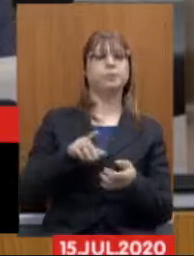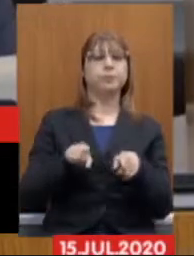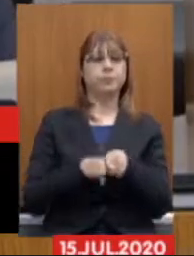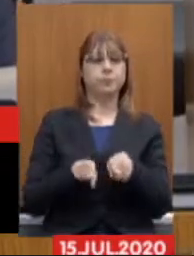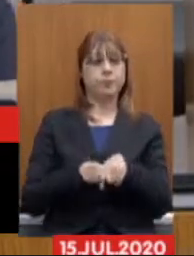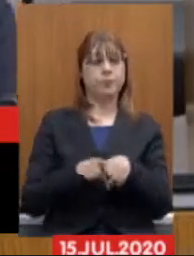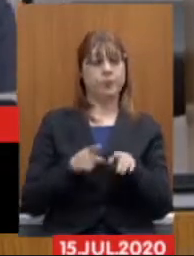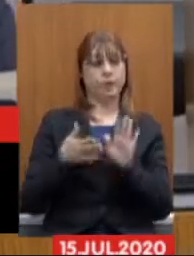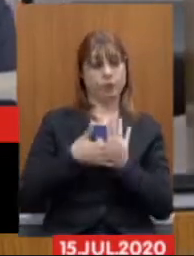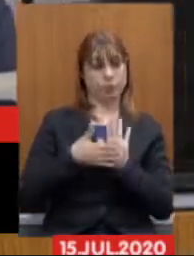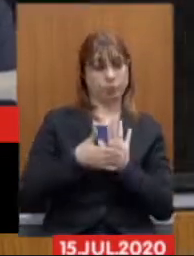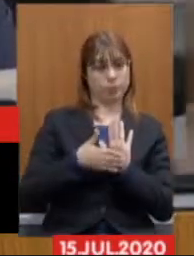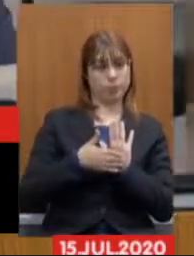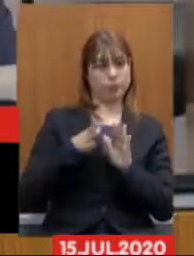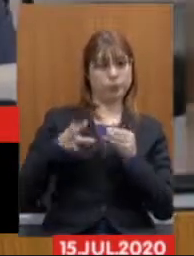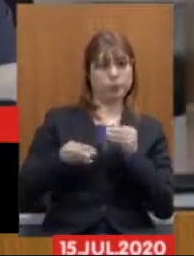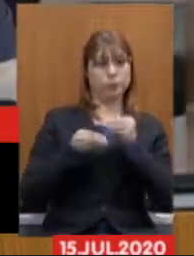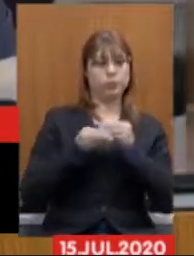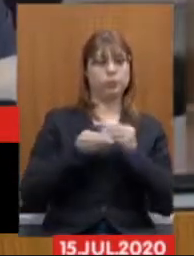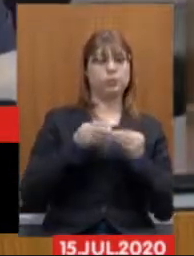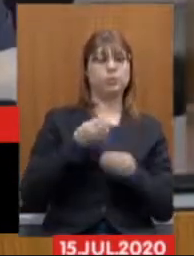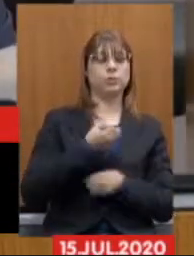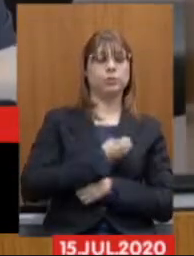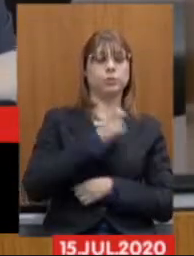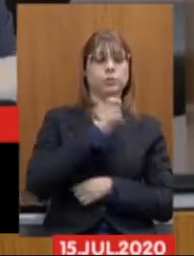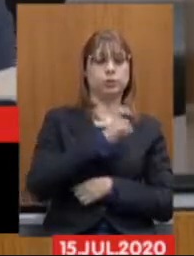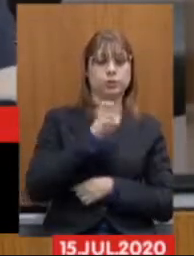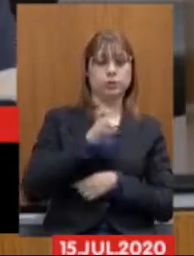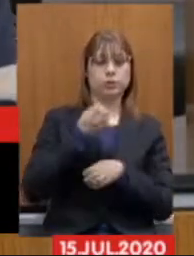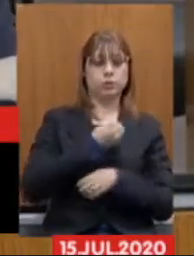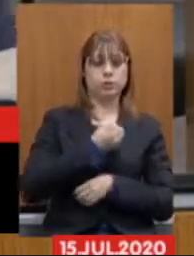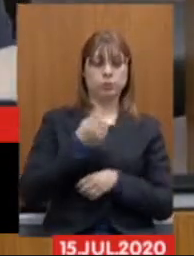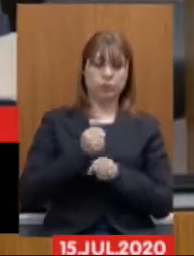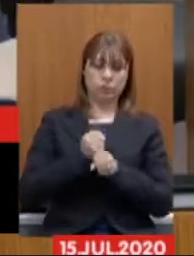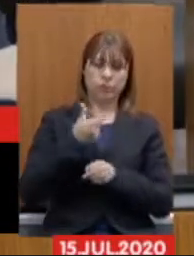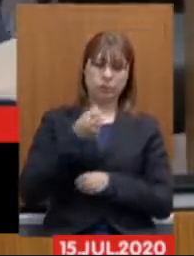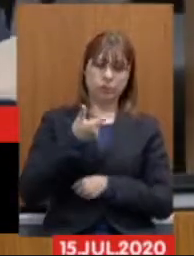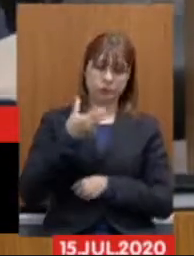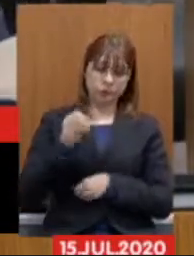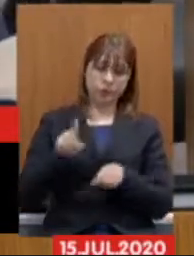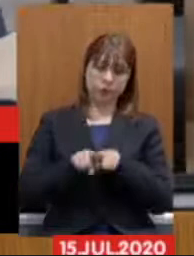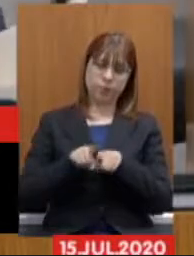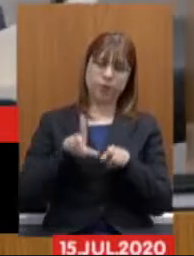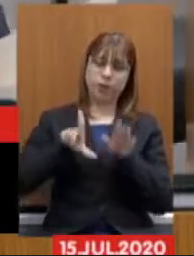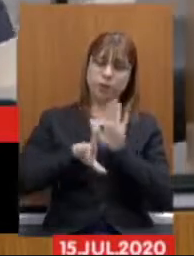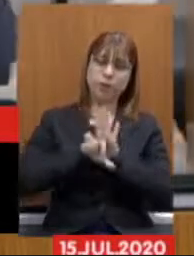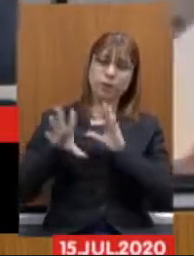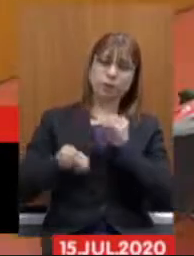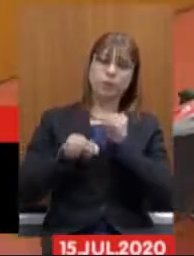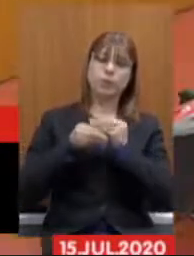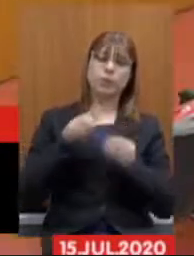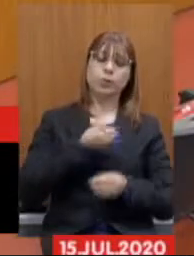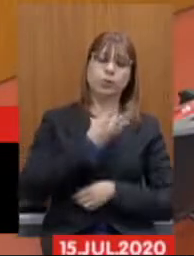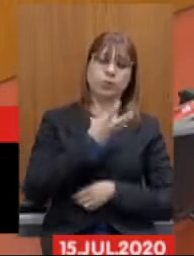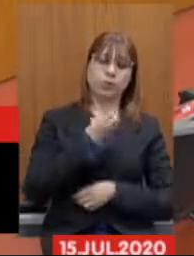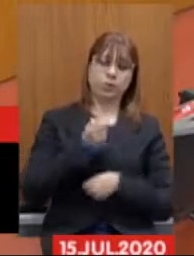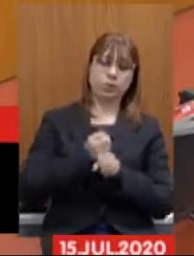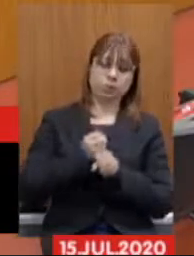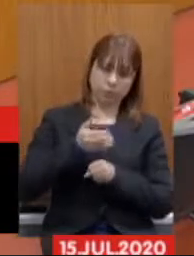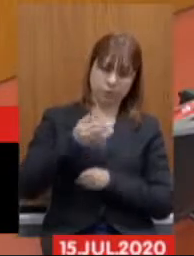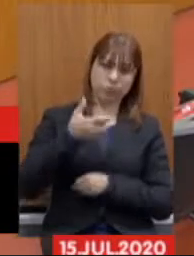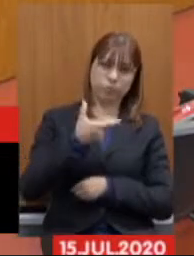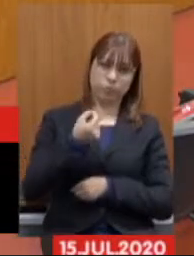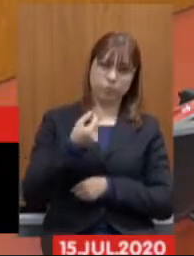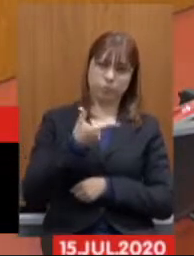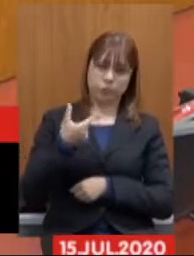a proposta de emenda à constituição nº 55 de 2020 e o projeto de lei complementar número 46 de 2020